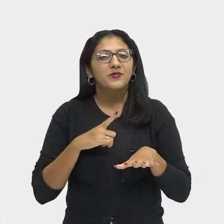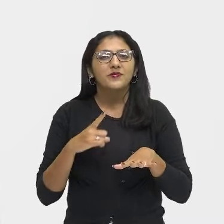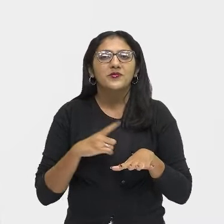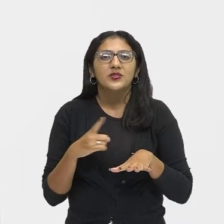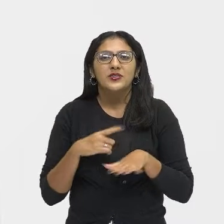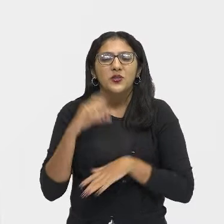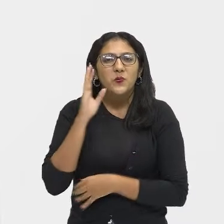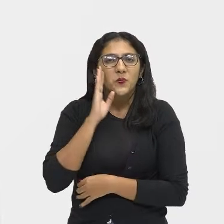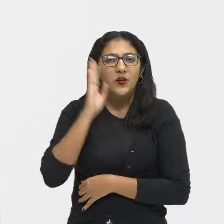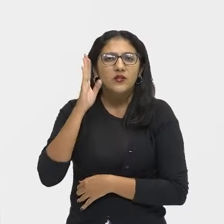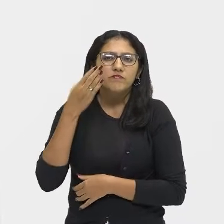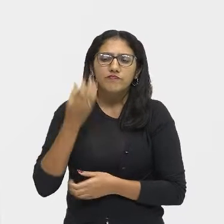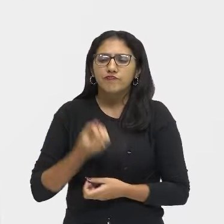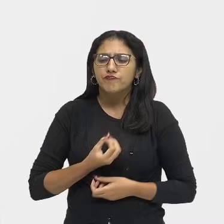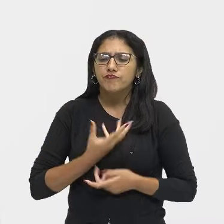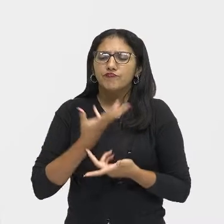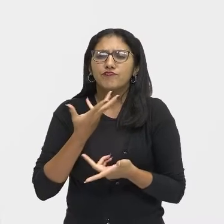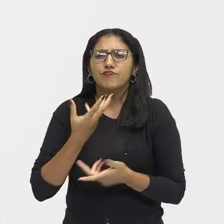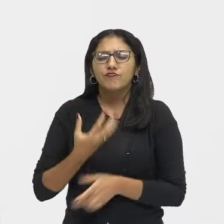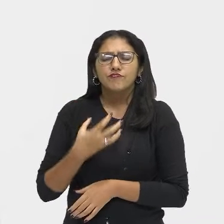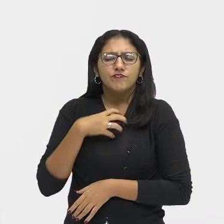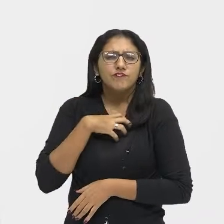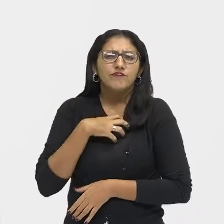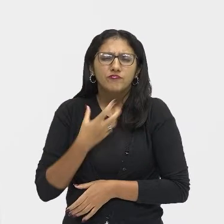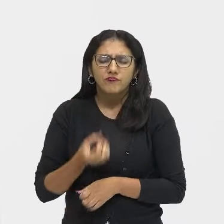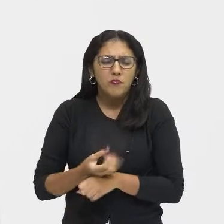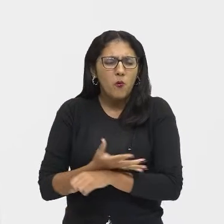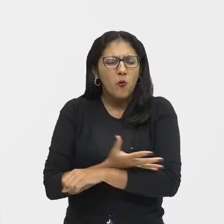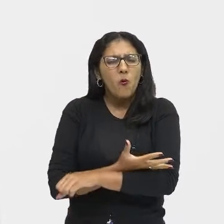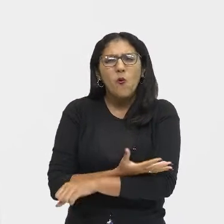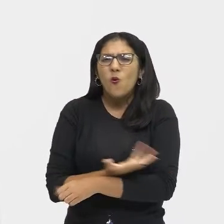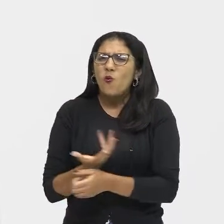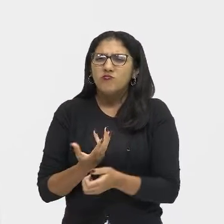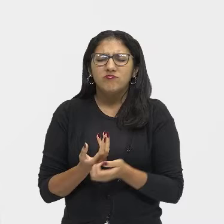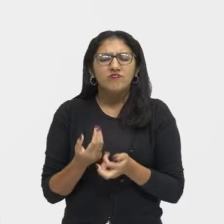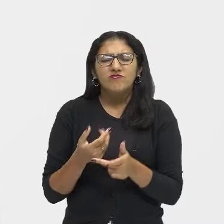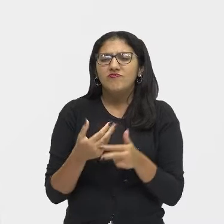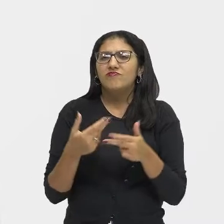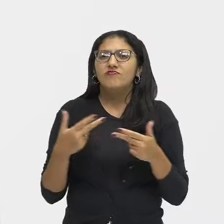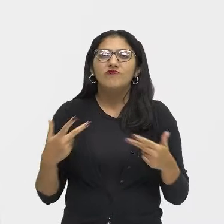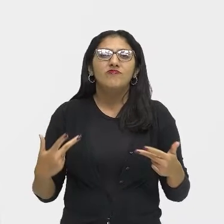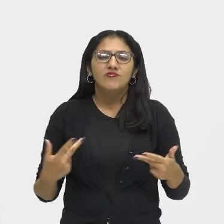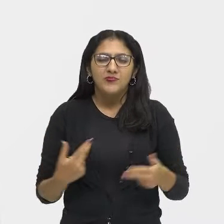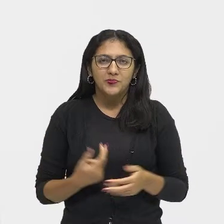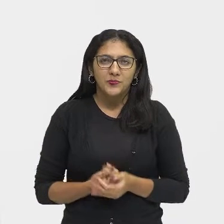expressam algo, expressam sentimentos, emoções, intenções,